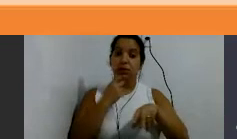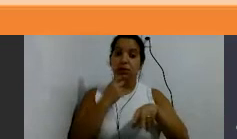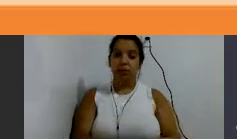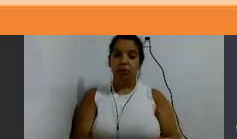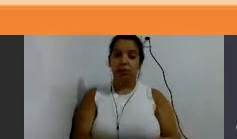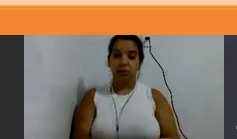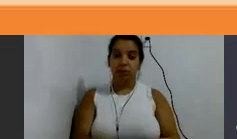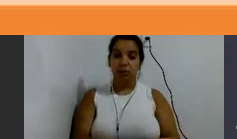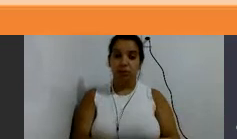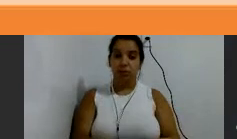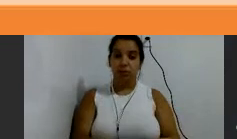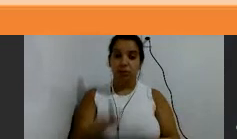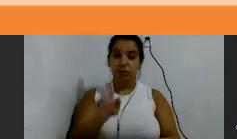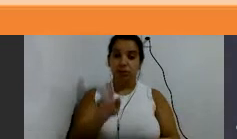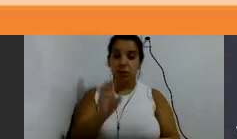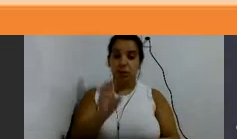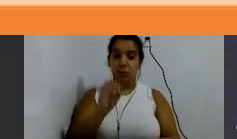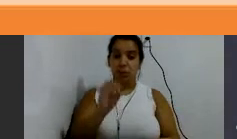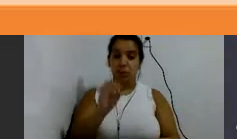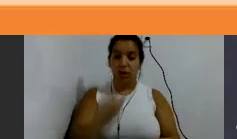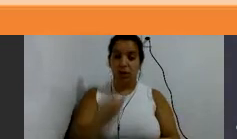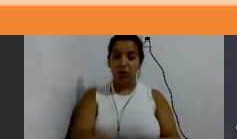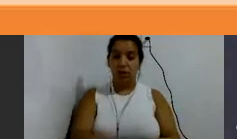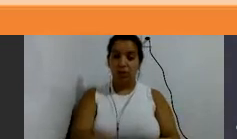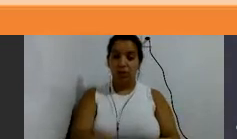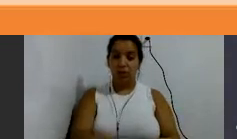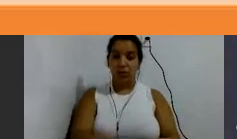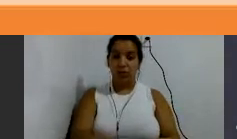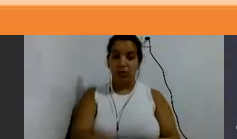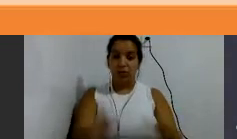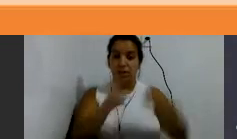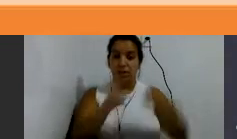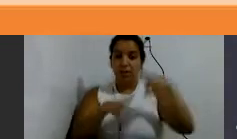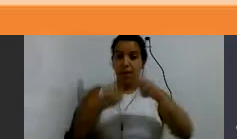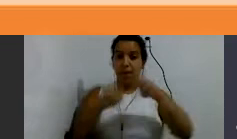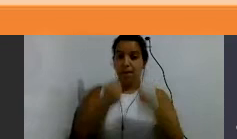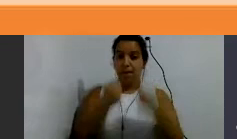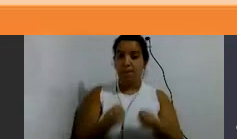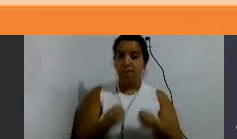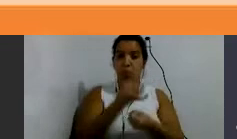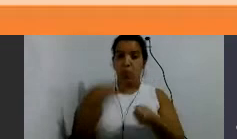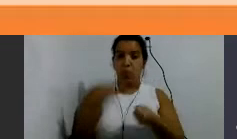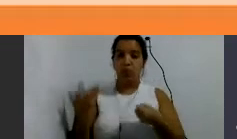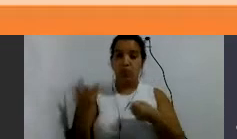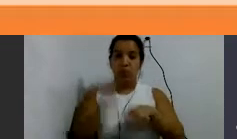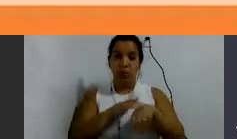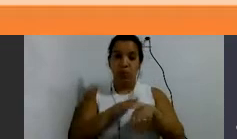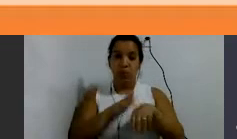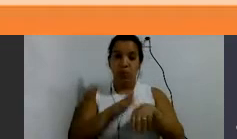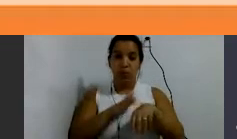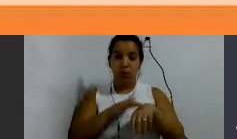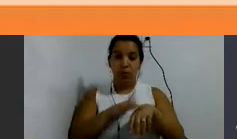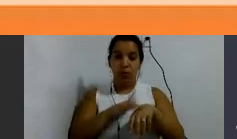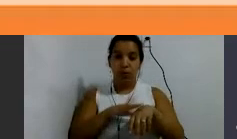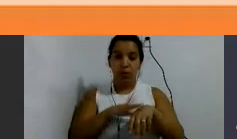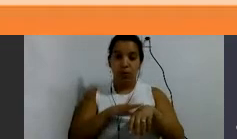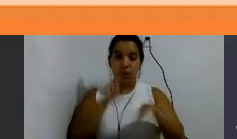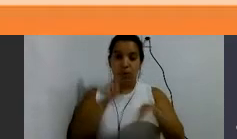gota espessa. Então, avalia densidade parasitária. Inclusive, é uma